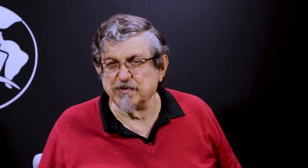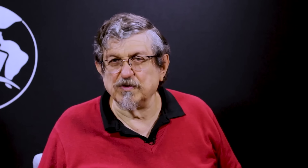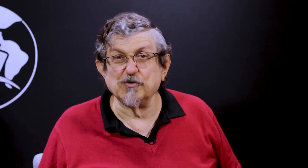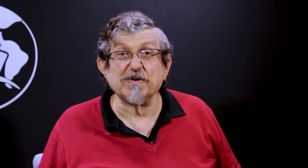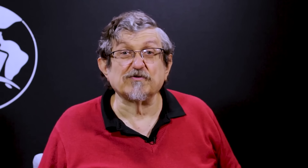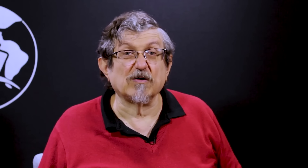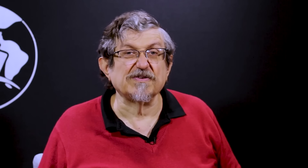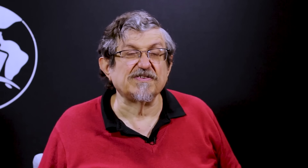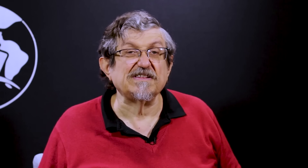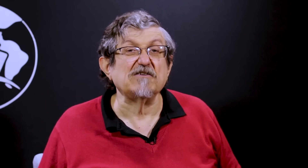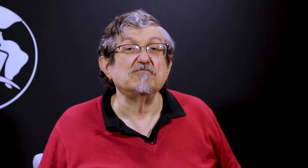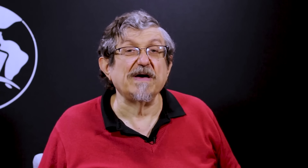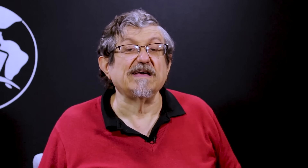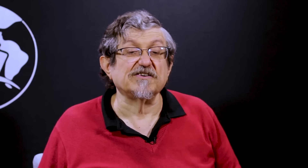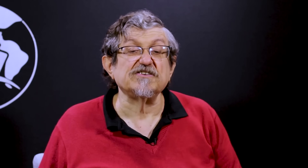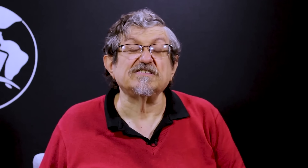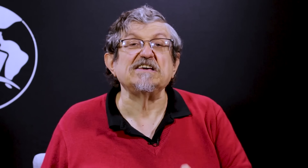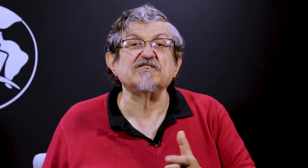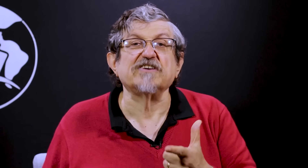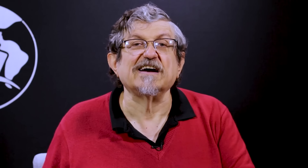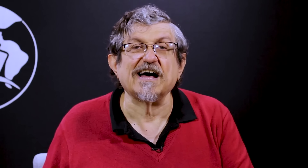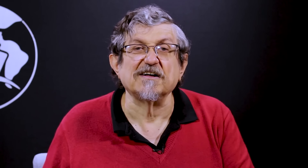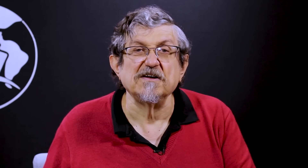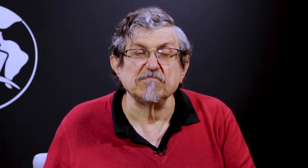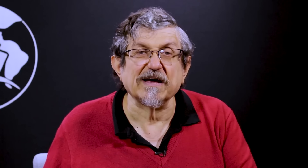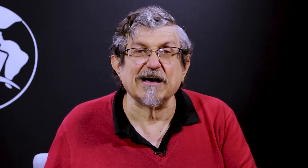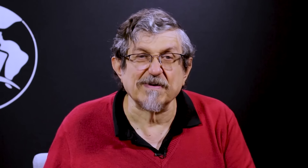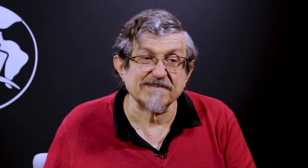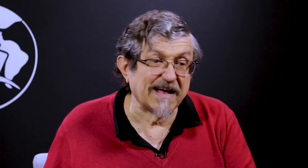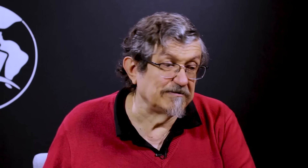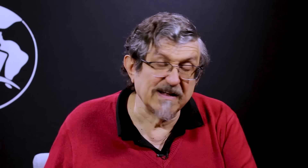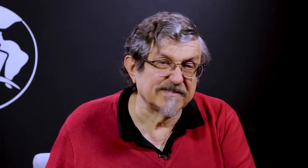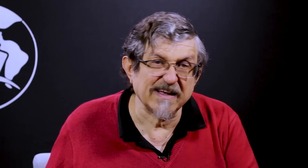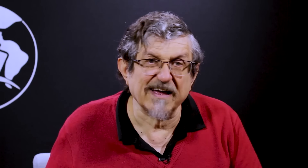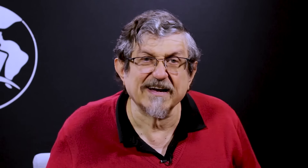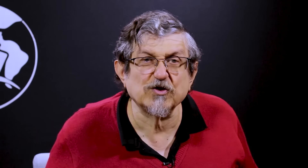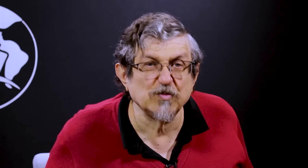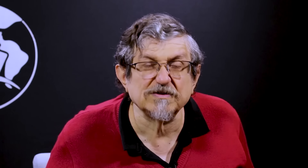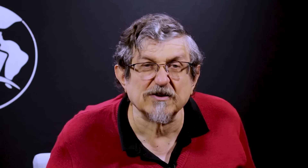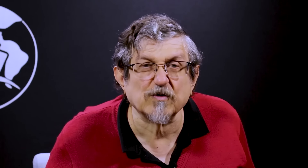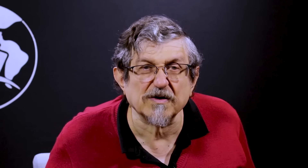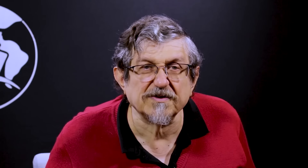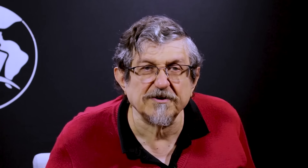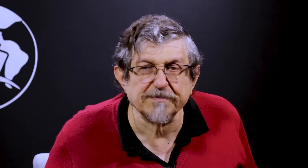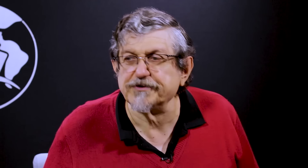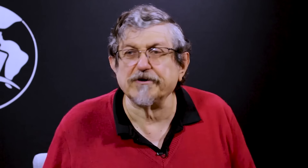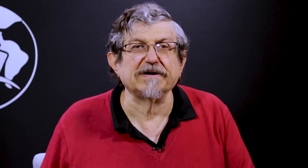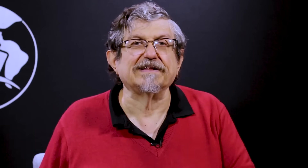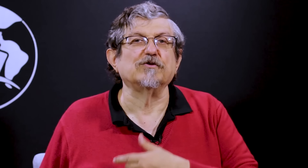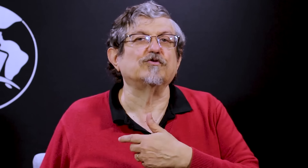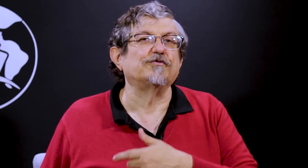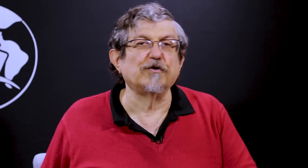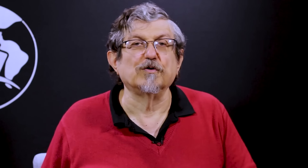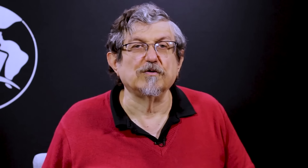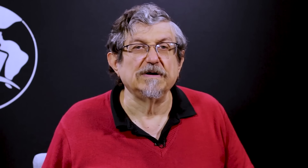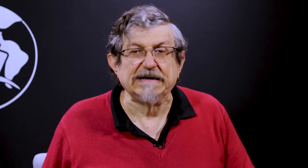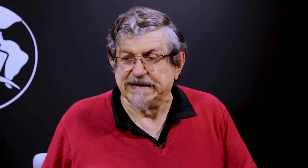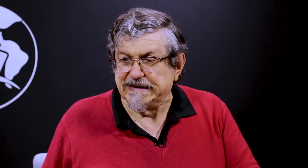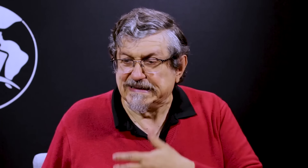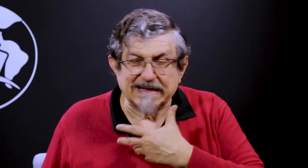mesmo e o pessoal que se deu bem a gente tem que chegar pegar pesado e eles têm que carregar todo mundo nas costas e o pessoal que tá no